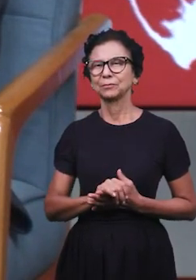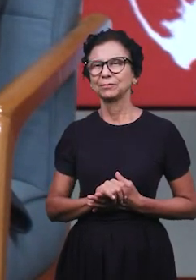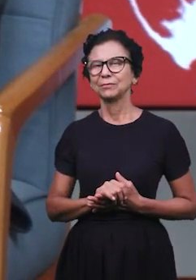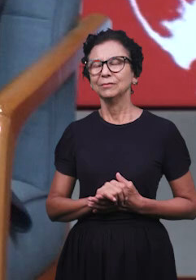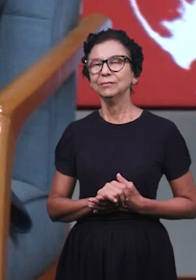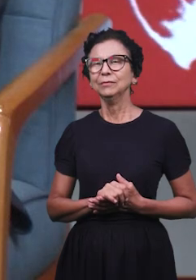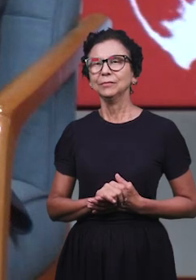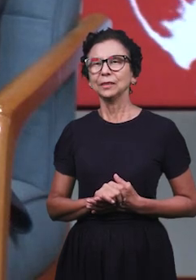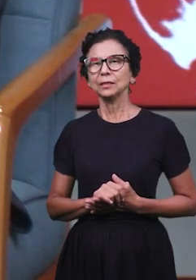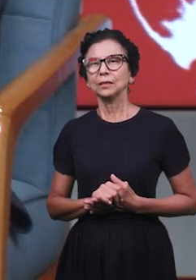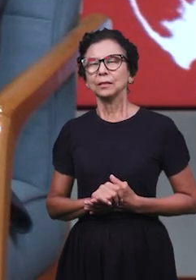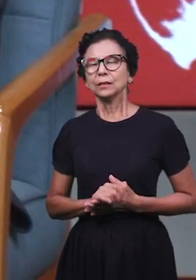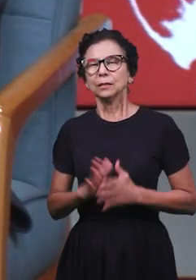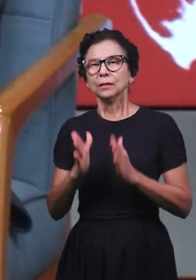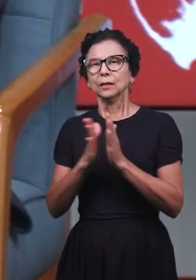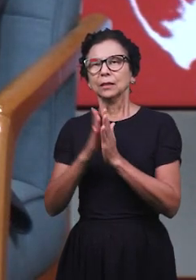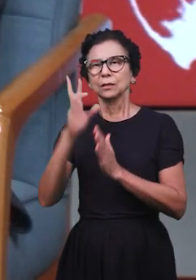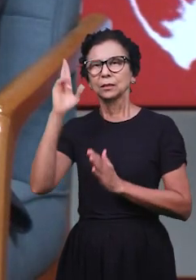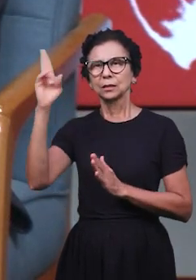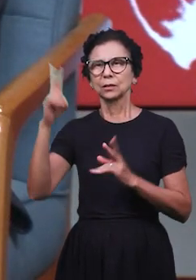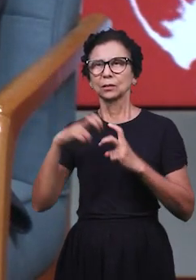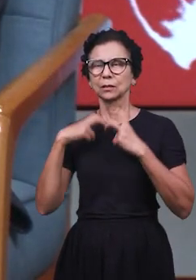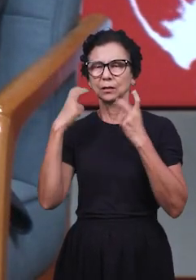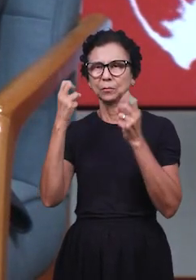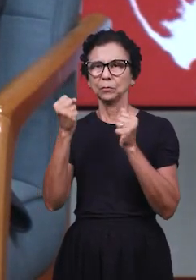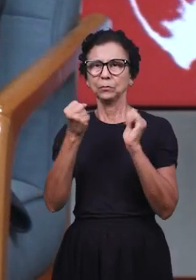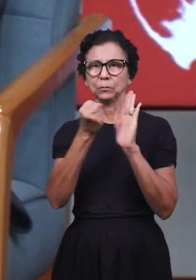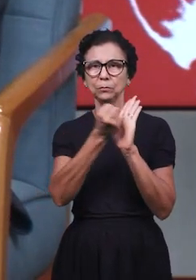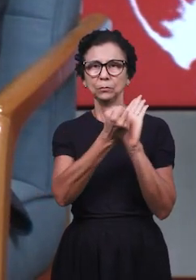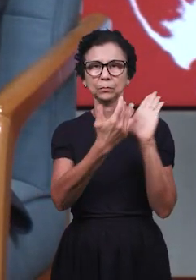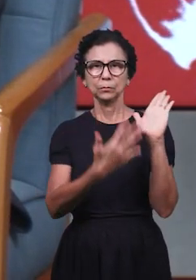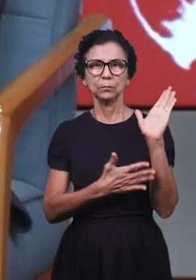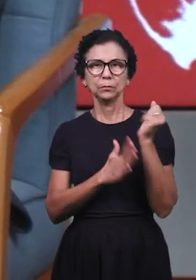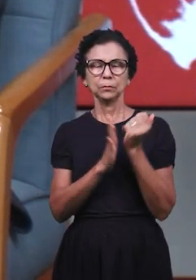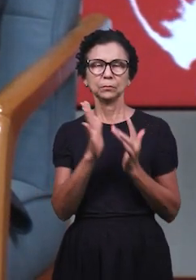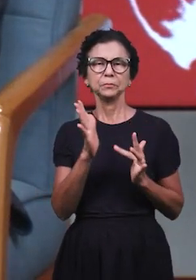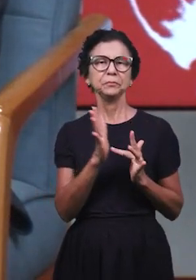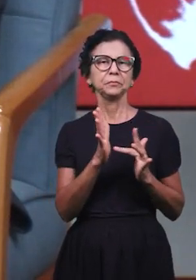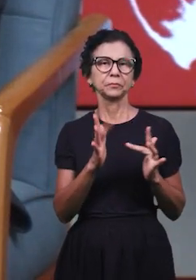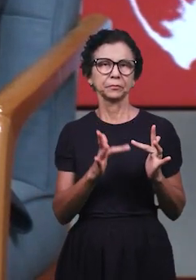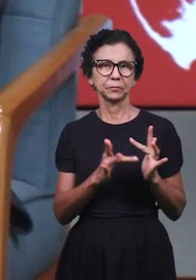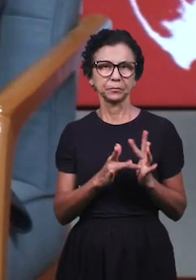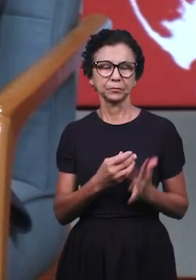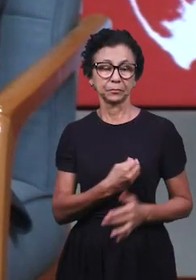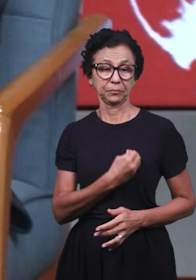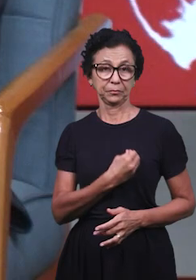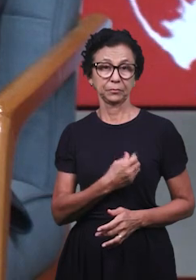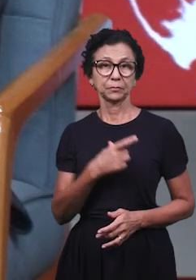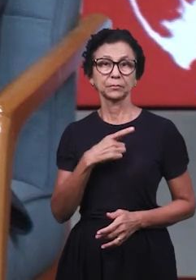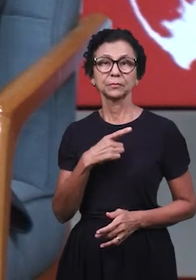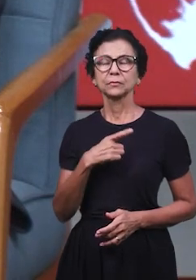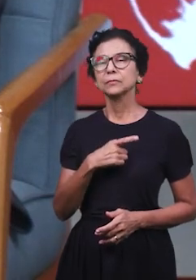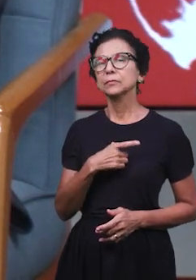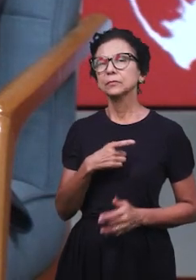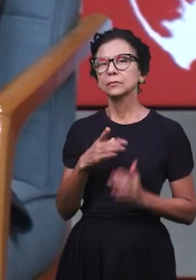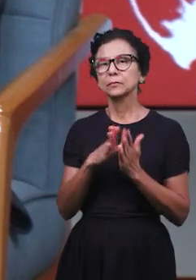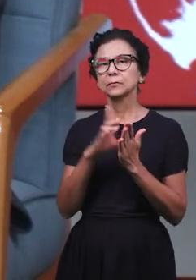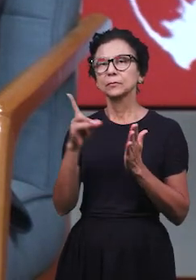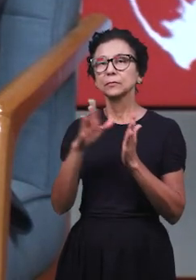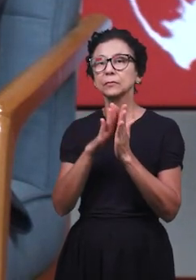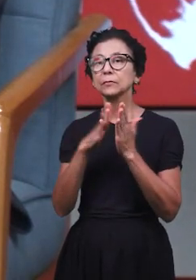Busque ao Senhor, clamando pelo sangue de Jesus, porque o sangue de Jesus é que dá vida. Abra a